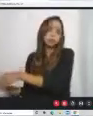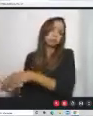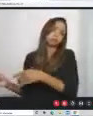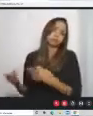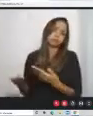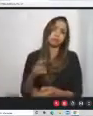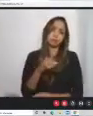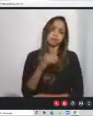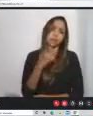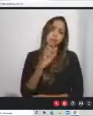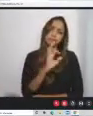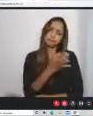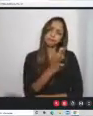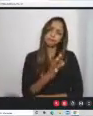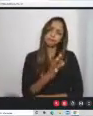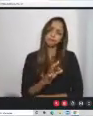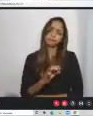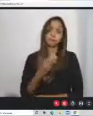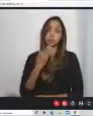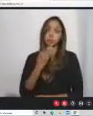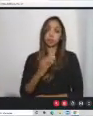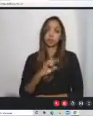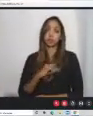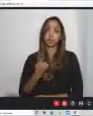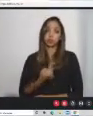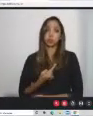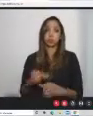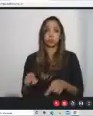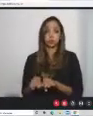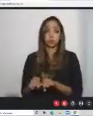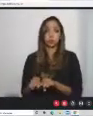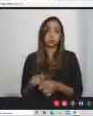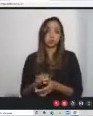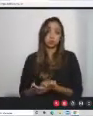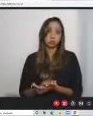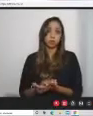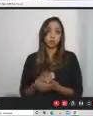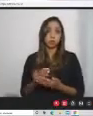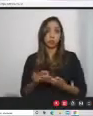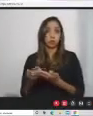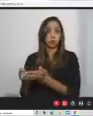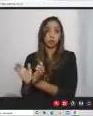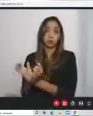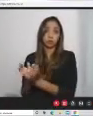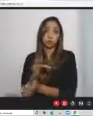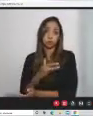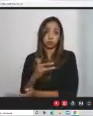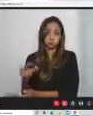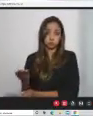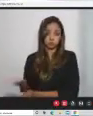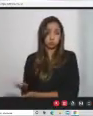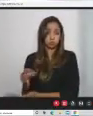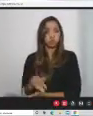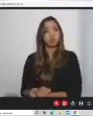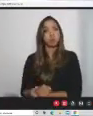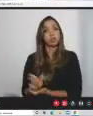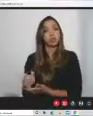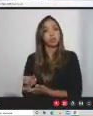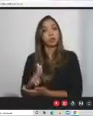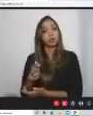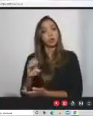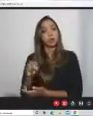Um pedido nosso, também passar até para a Comissão de Saúde, que a UBS de Rosa dos Ventos possa ir ali para